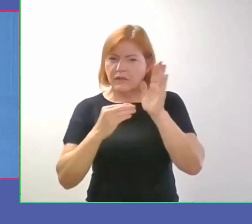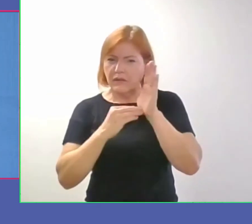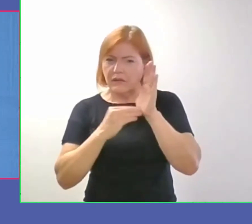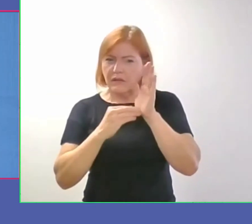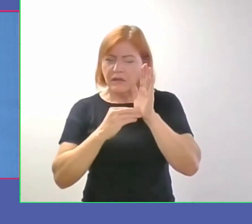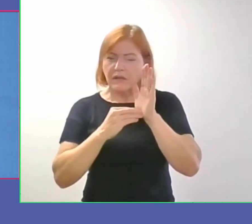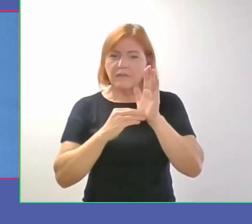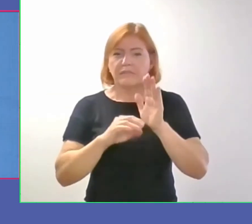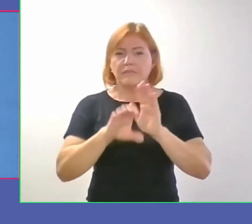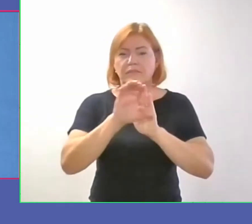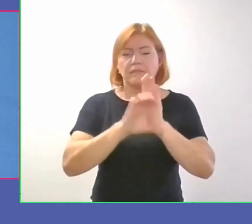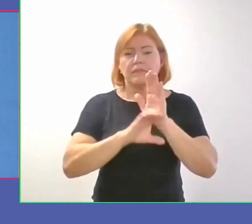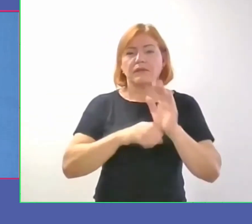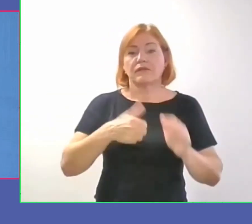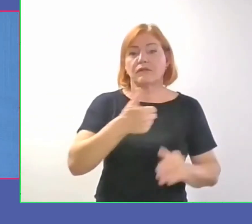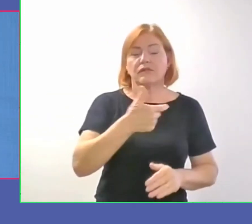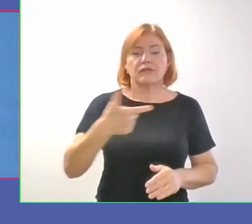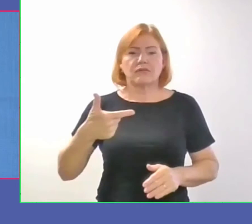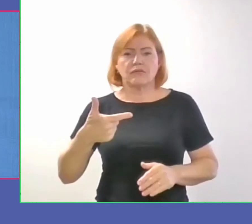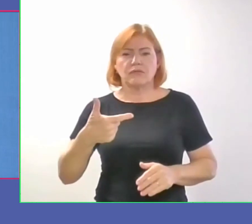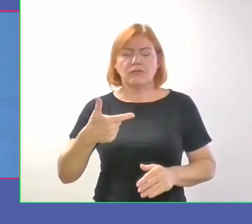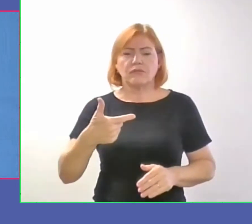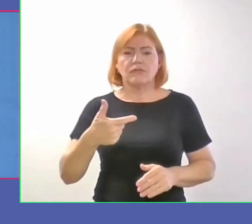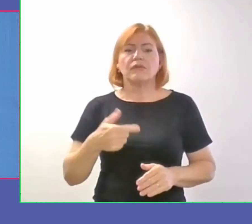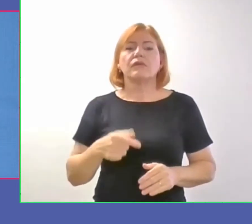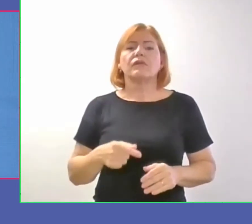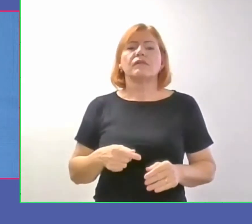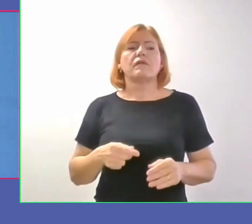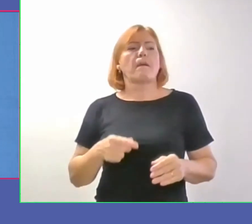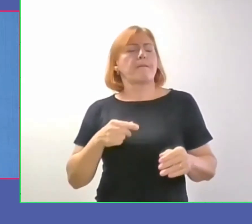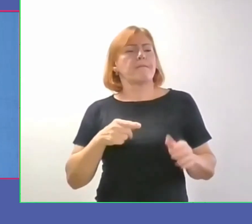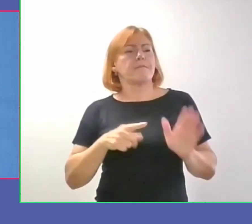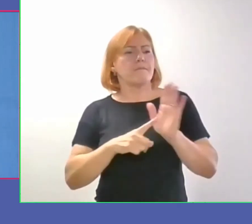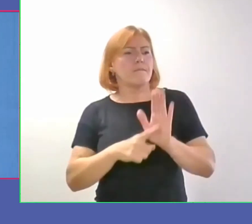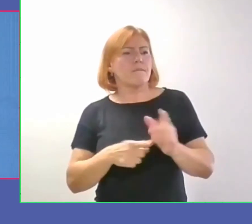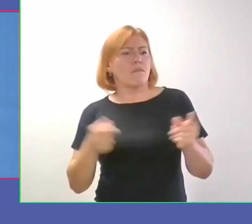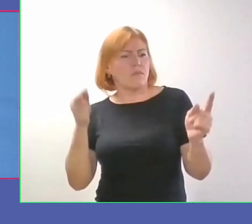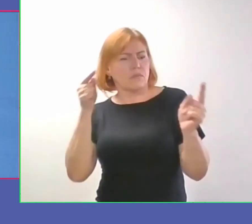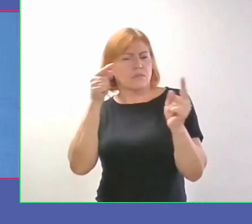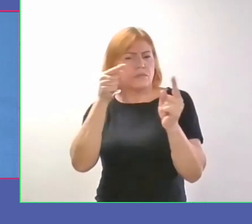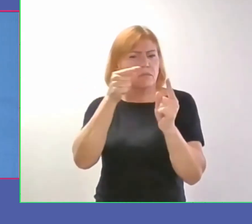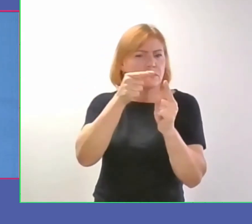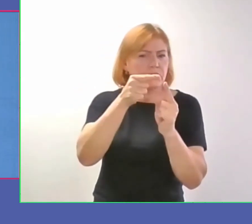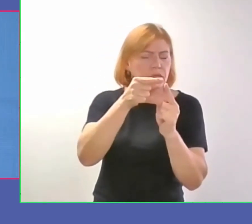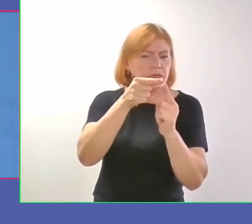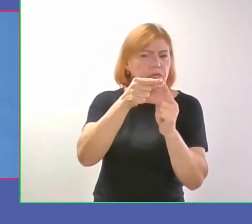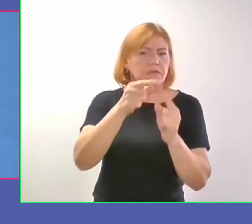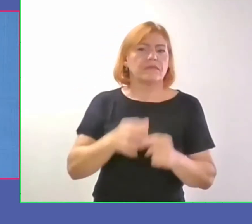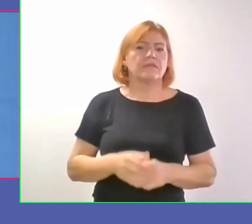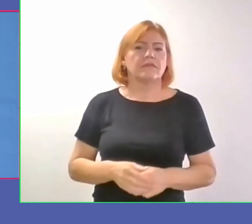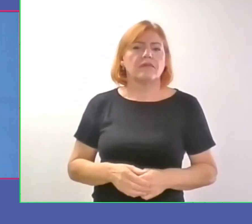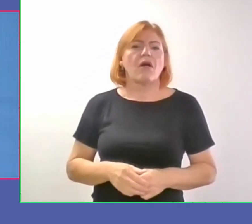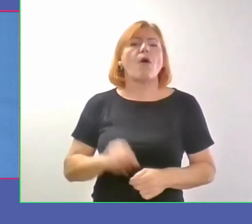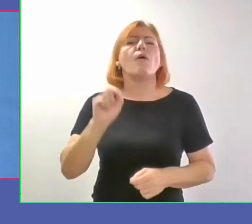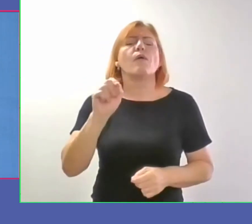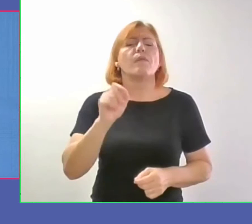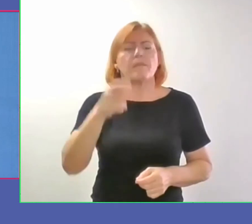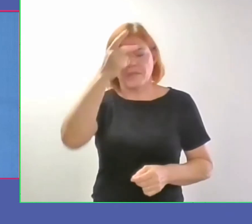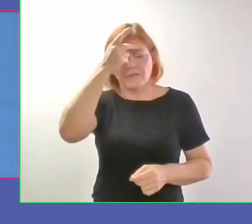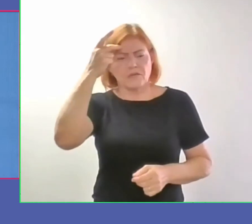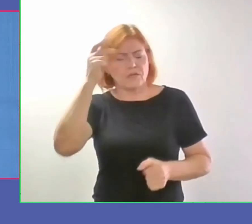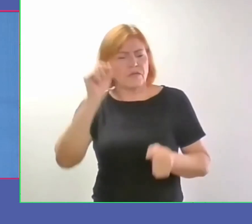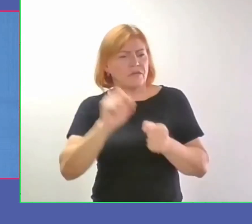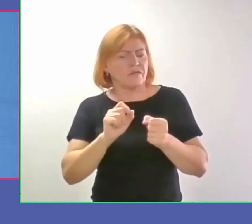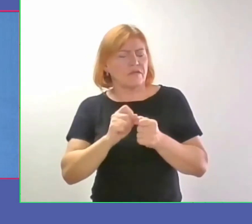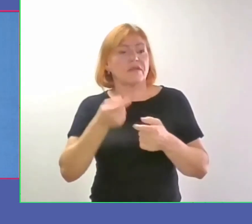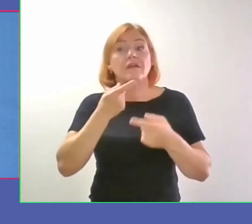versículo 50. Porque qualquer que fizer a vontade de meu Pai Celeste, esse é meu irmão,